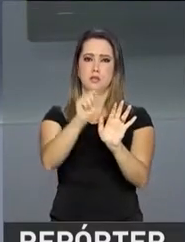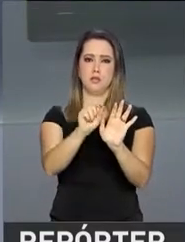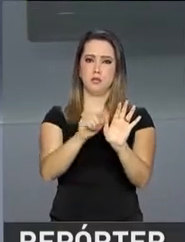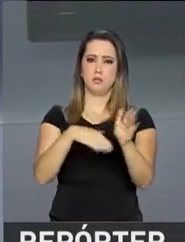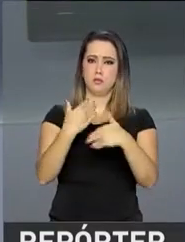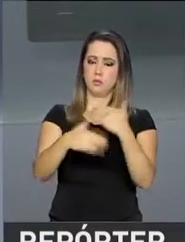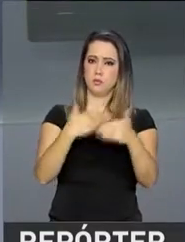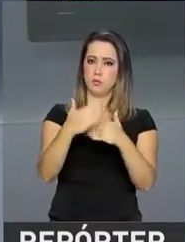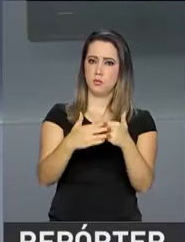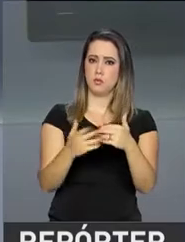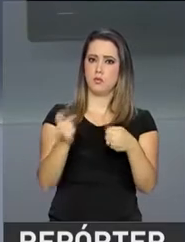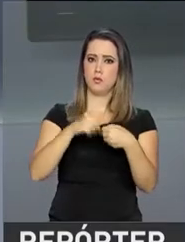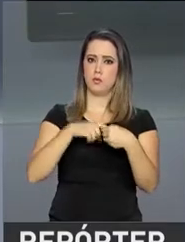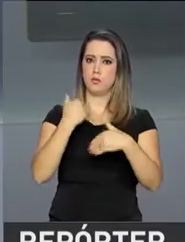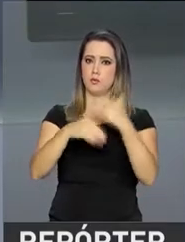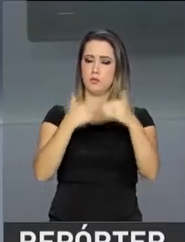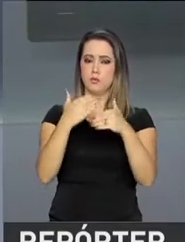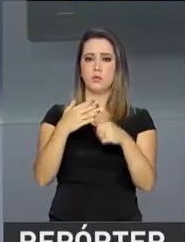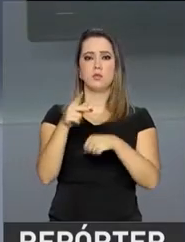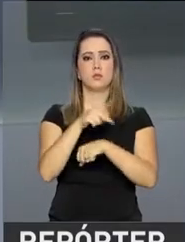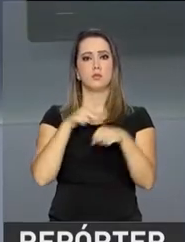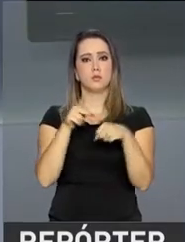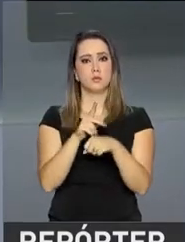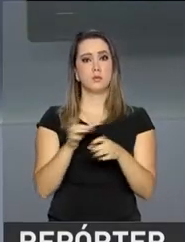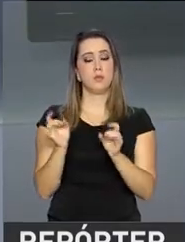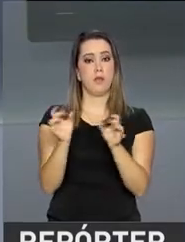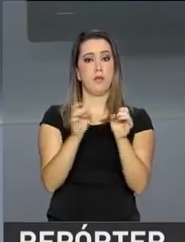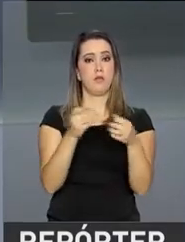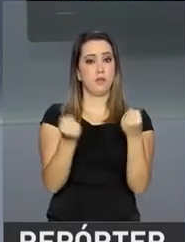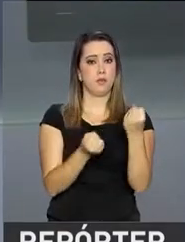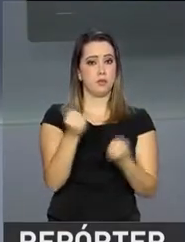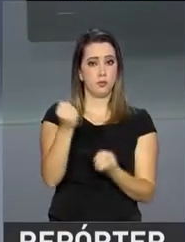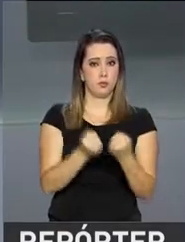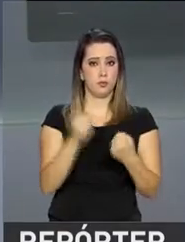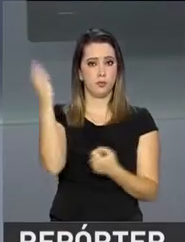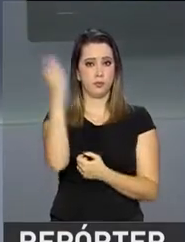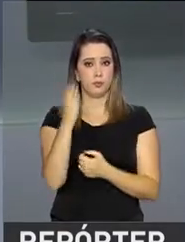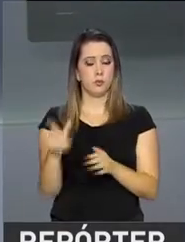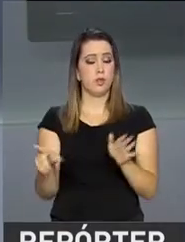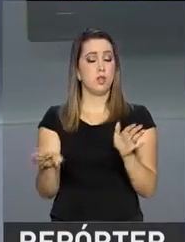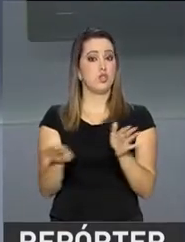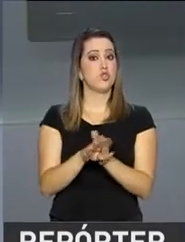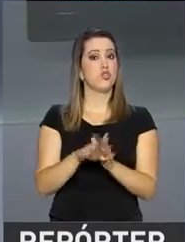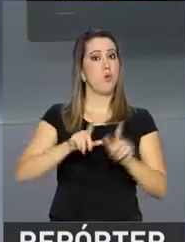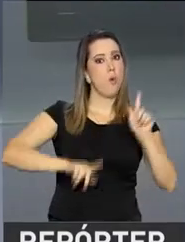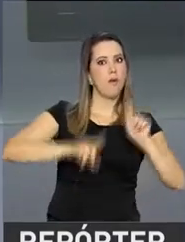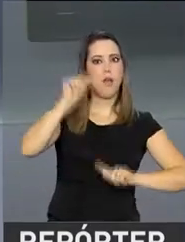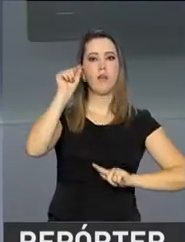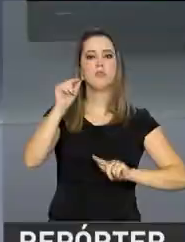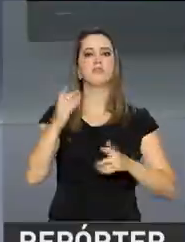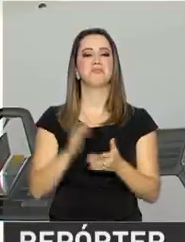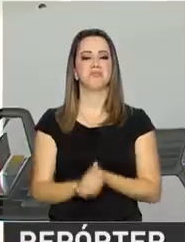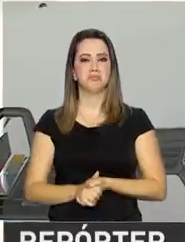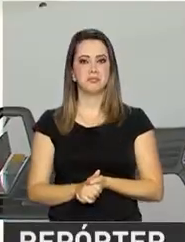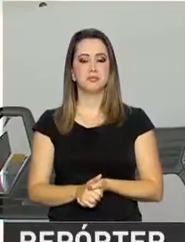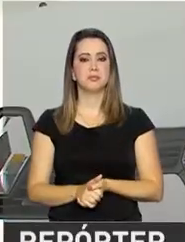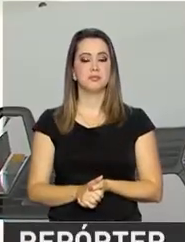veículos está retomando o fôlego no país a exportação de automóveis brasileiros chegou a bater recorde